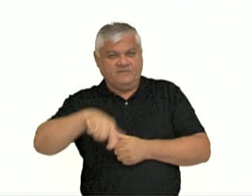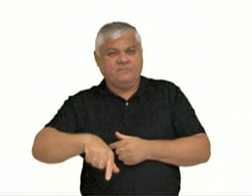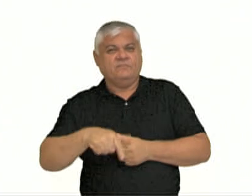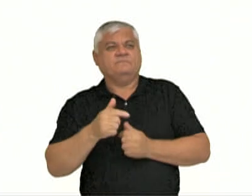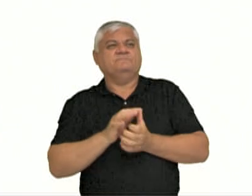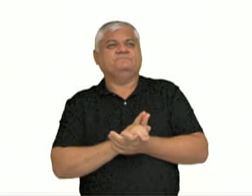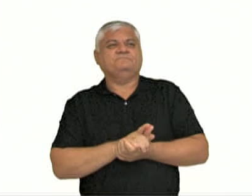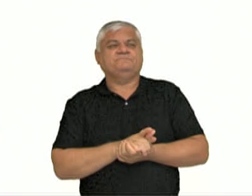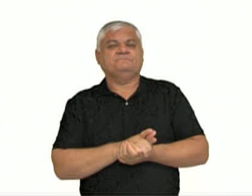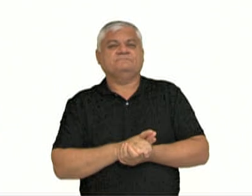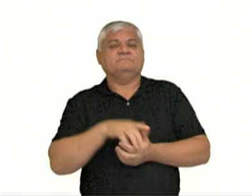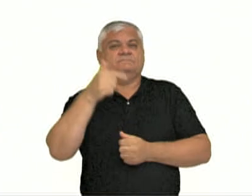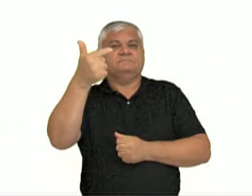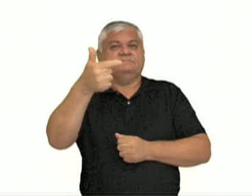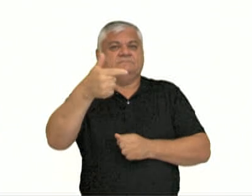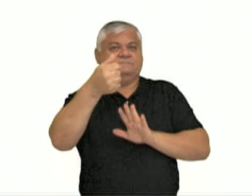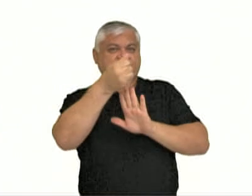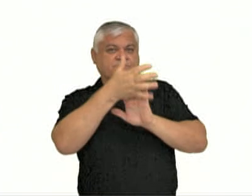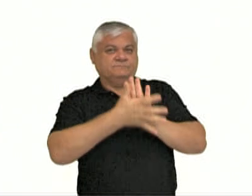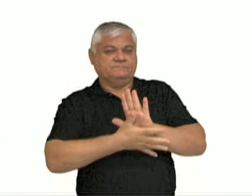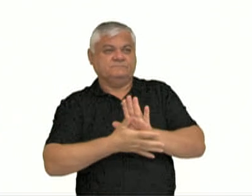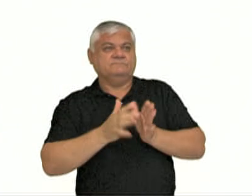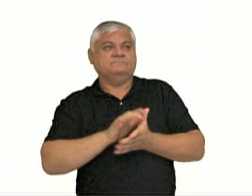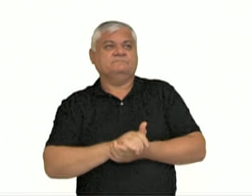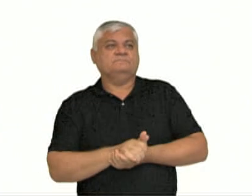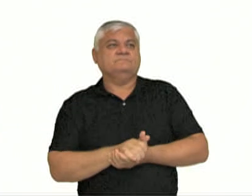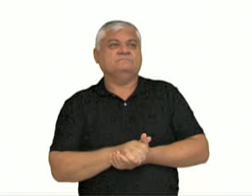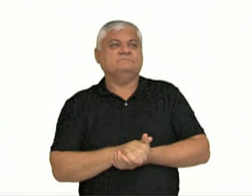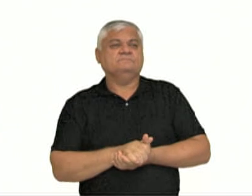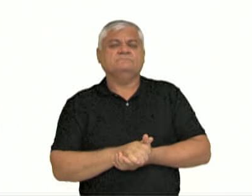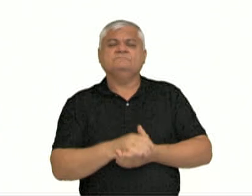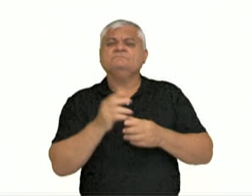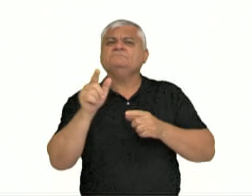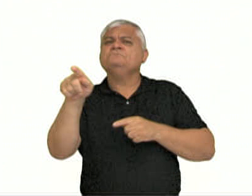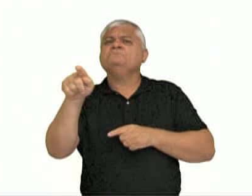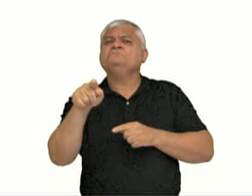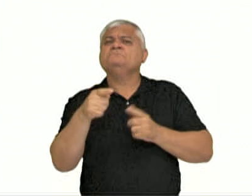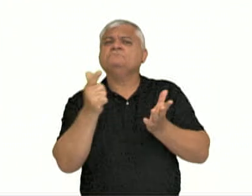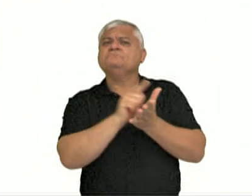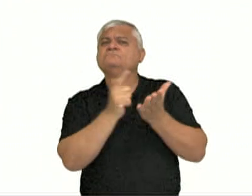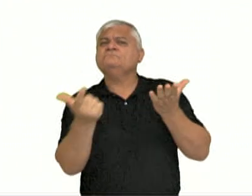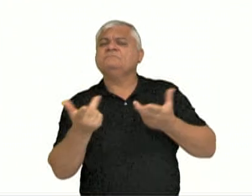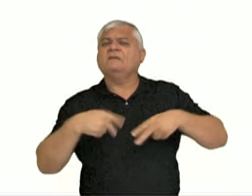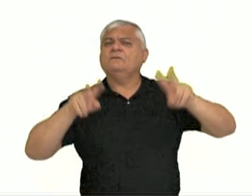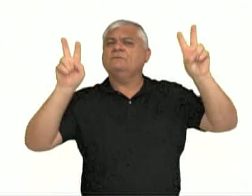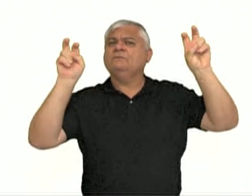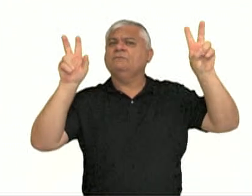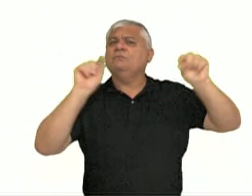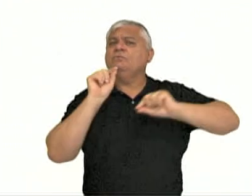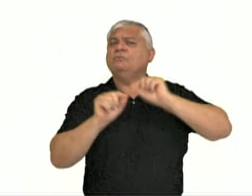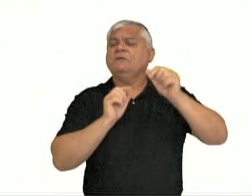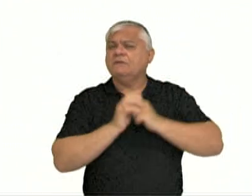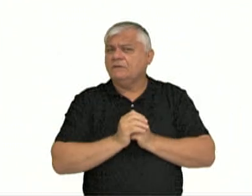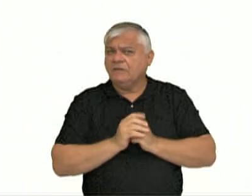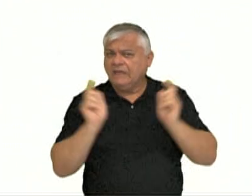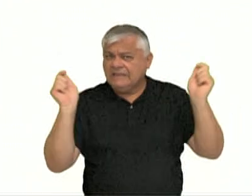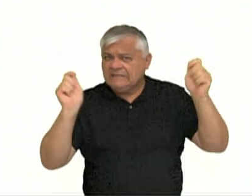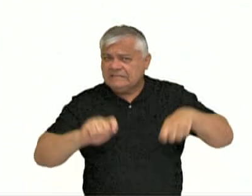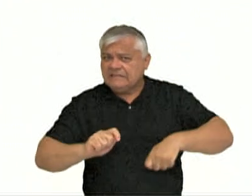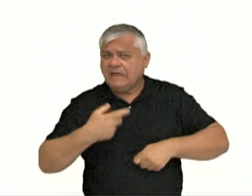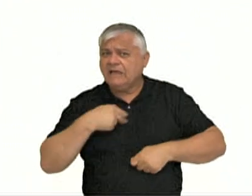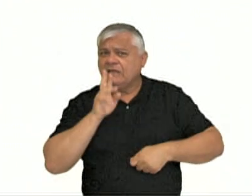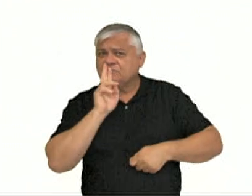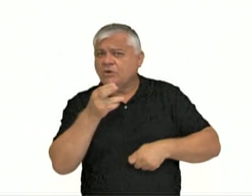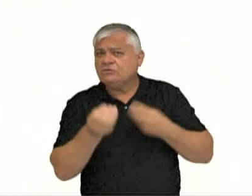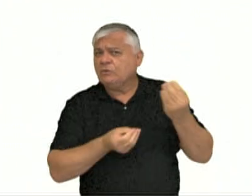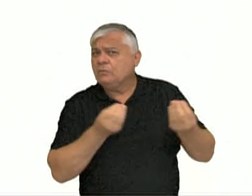frente? Atividade 2. Qual o assunto do editorial? E como é possível chegar a essa